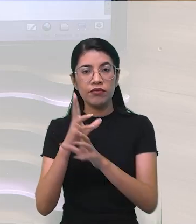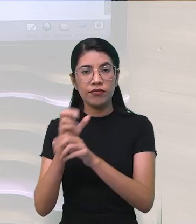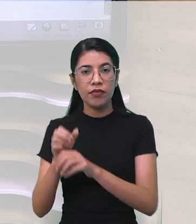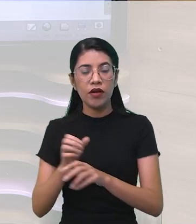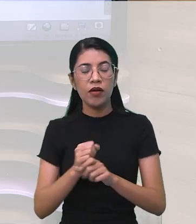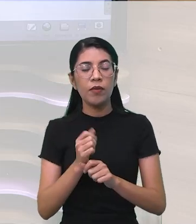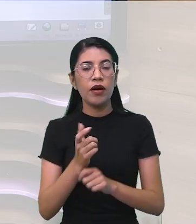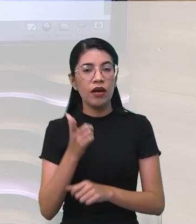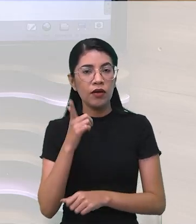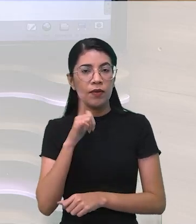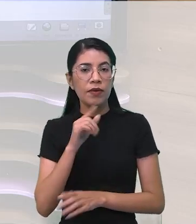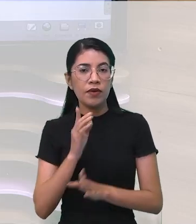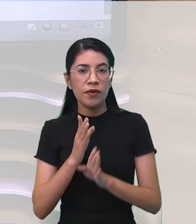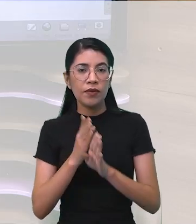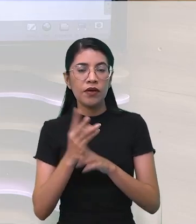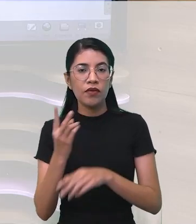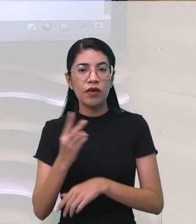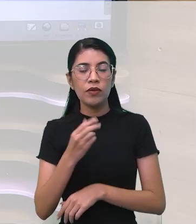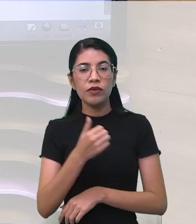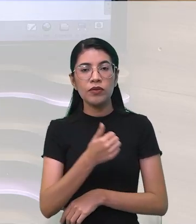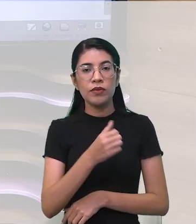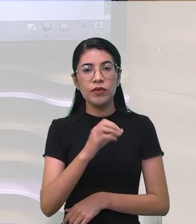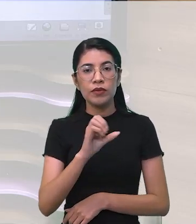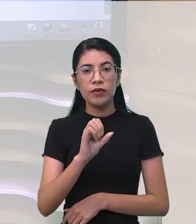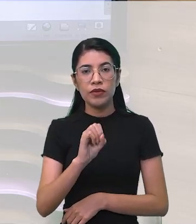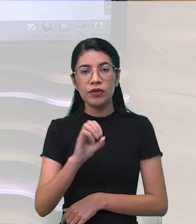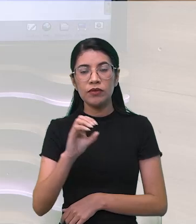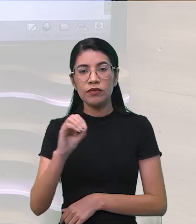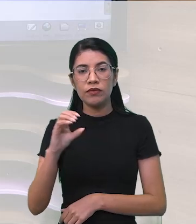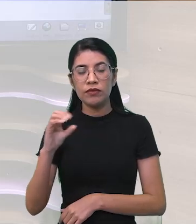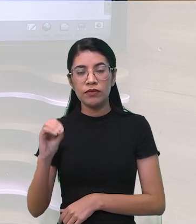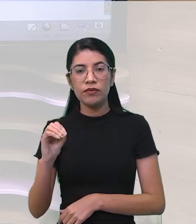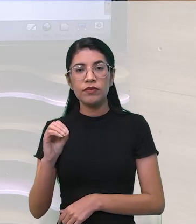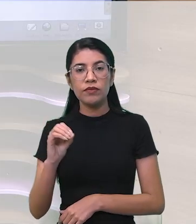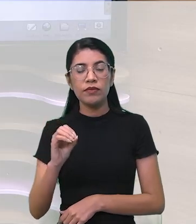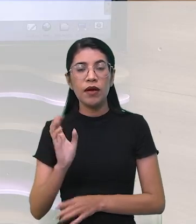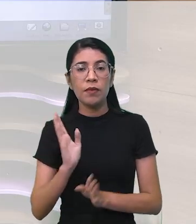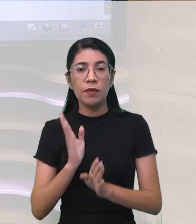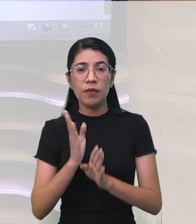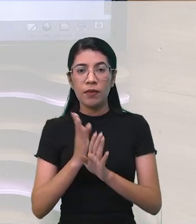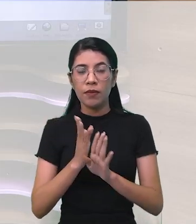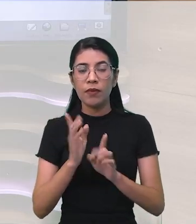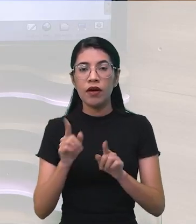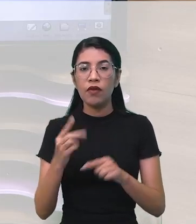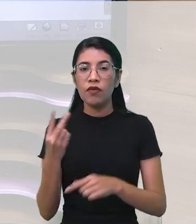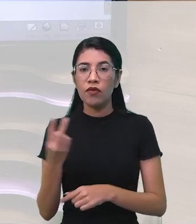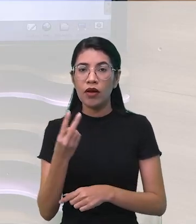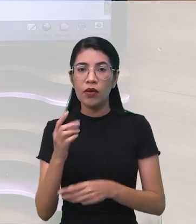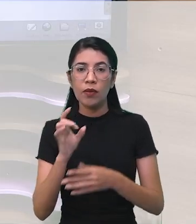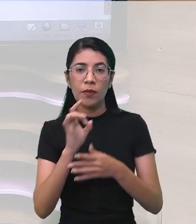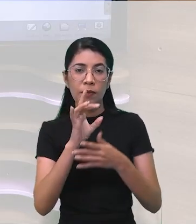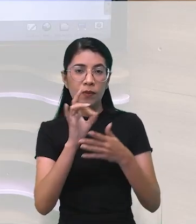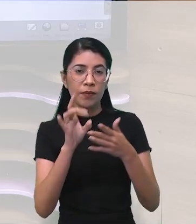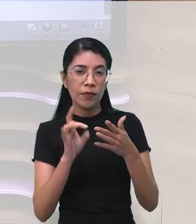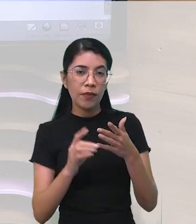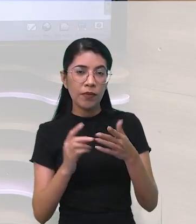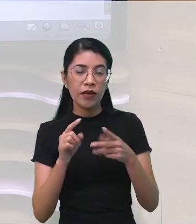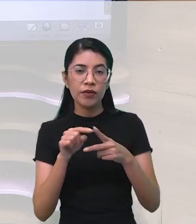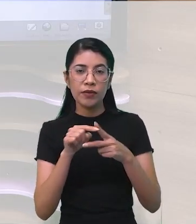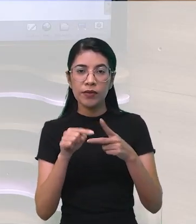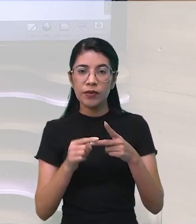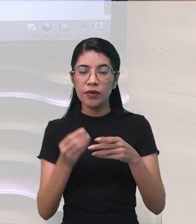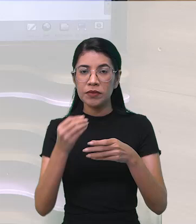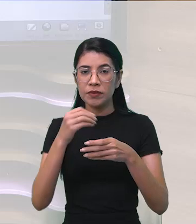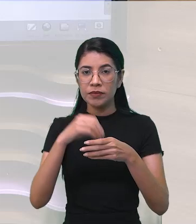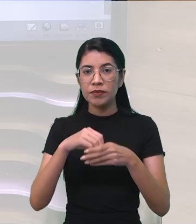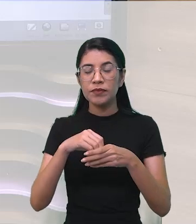vai obter 1.800 graus. Para você descobrir quanto vale cada ângulo de